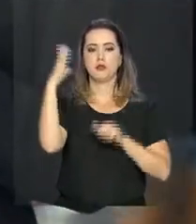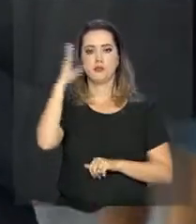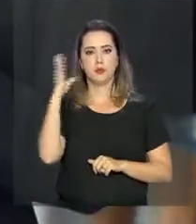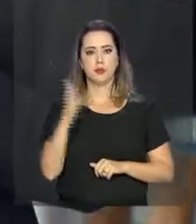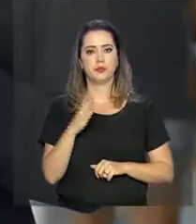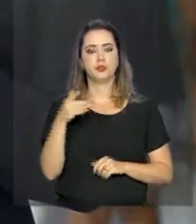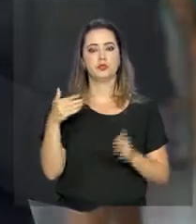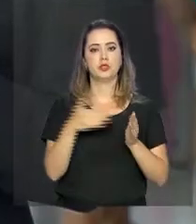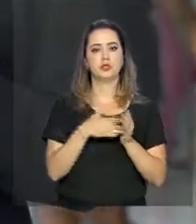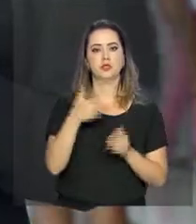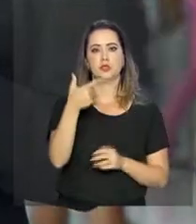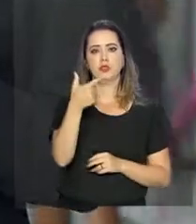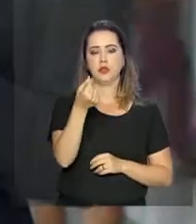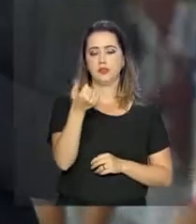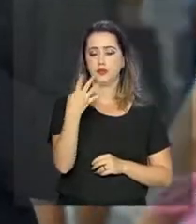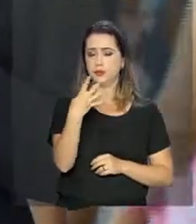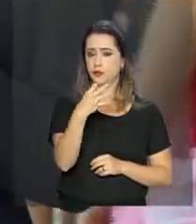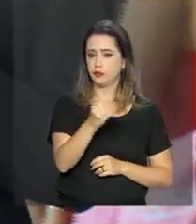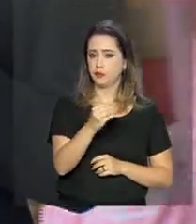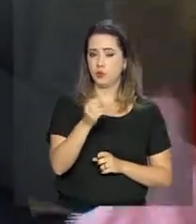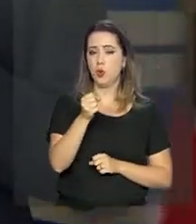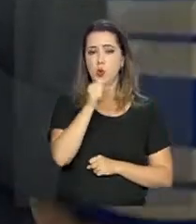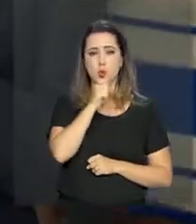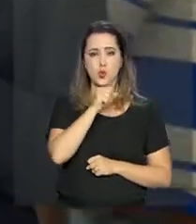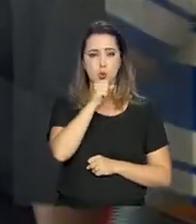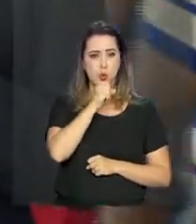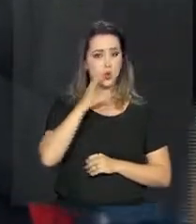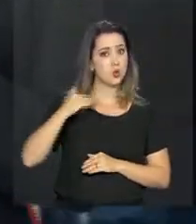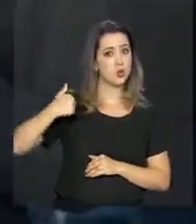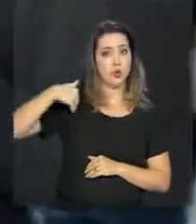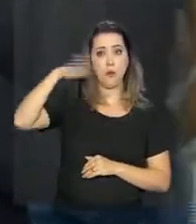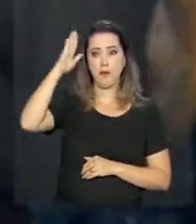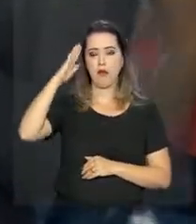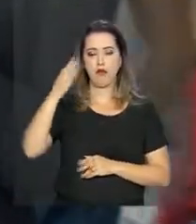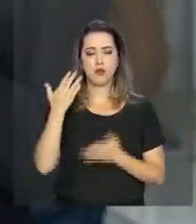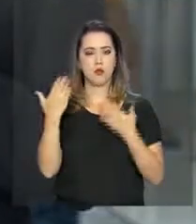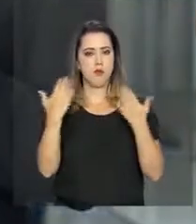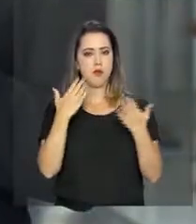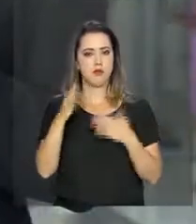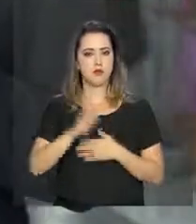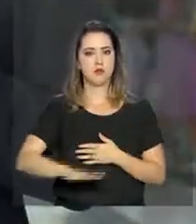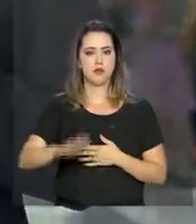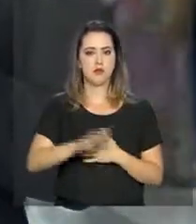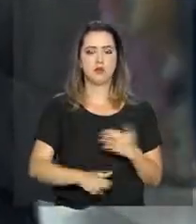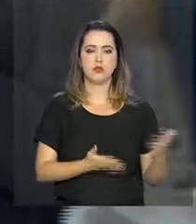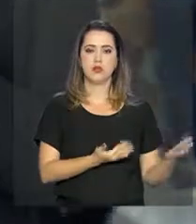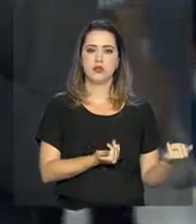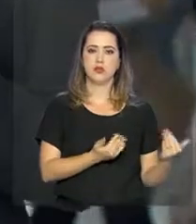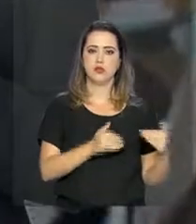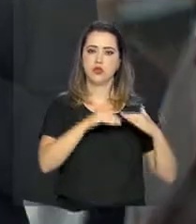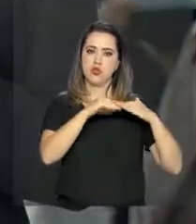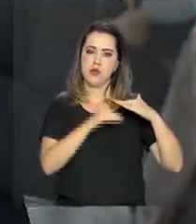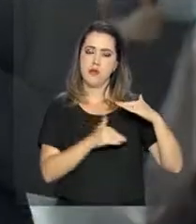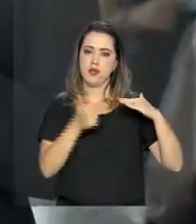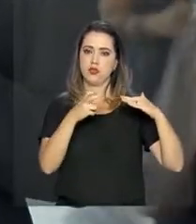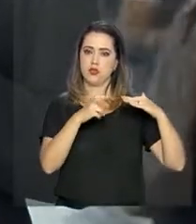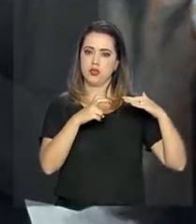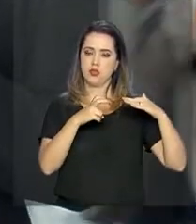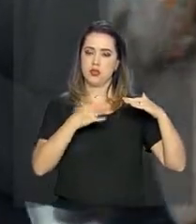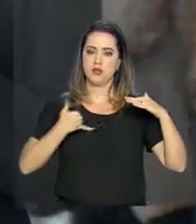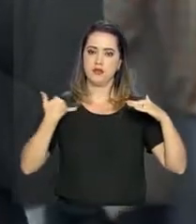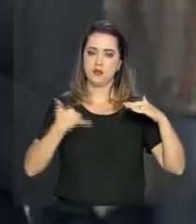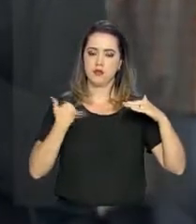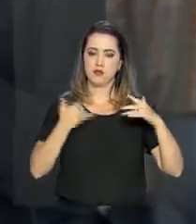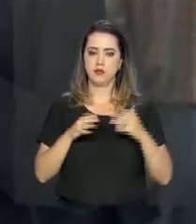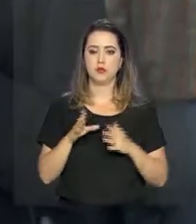2040 o número de idosos no país deve ultrapassar o de crianças e de adolescentes com menos de 15 anos ea estimativa